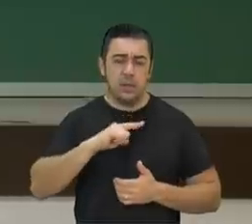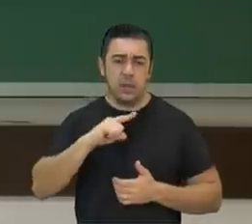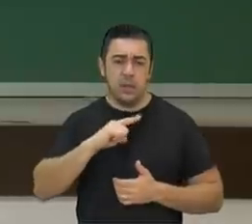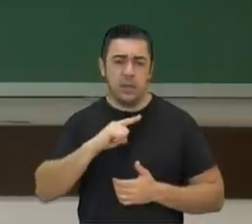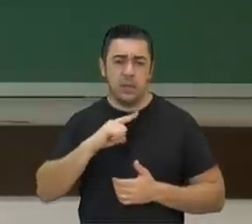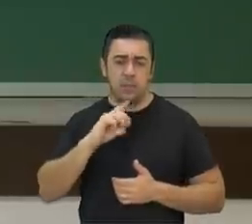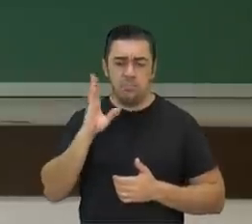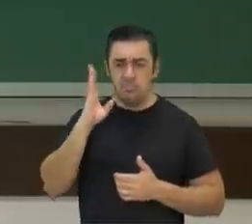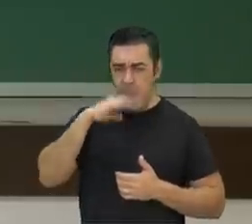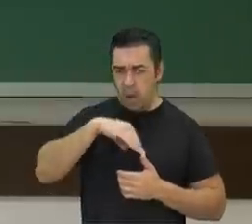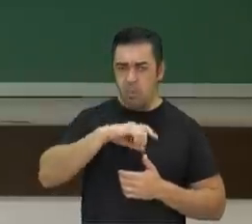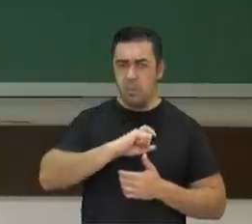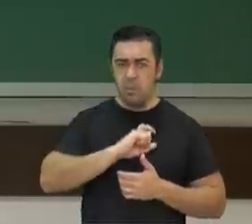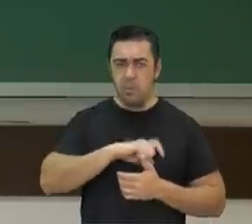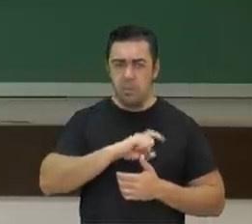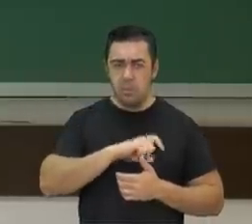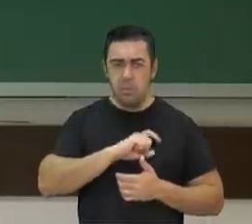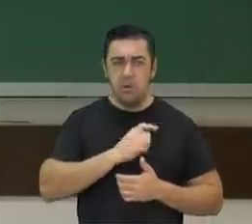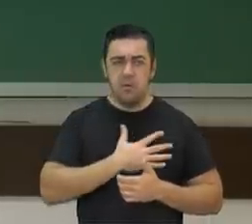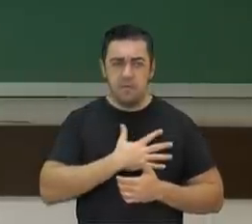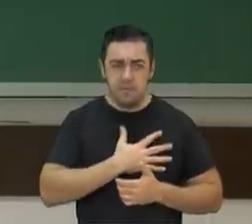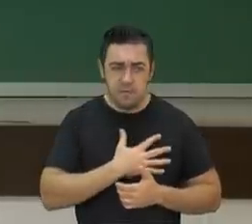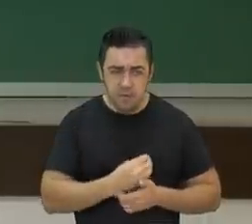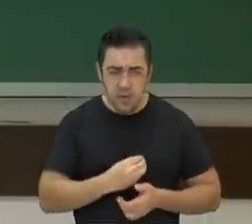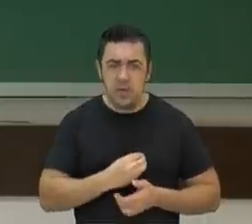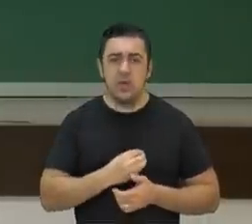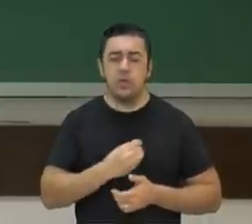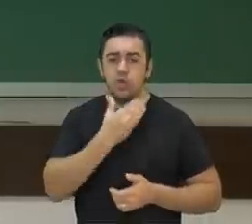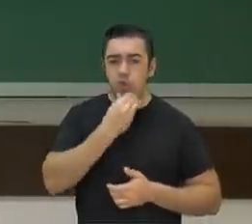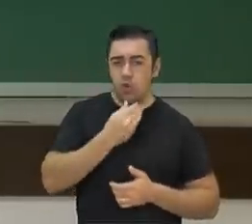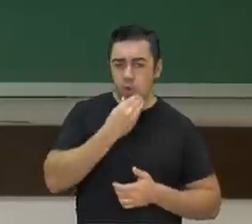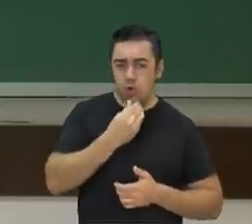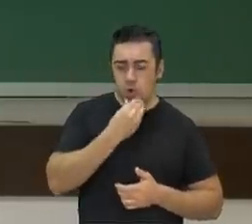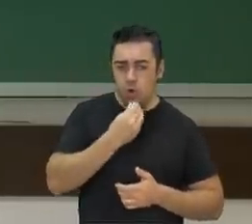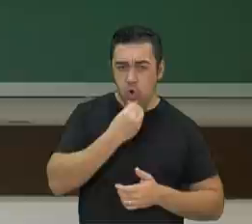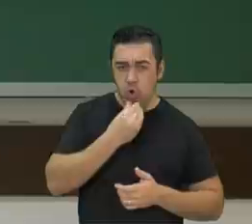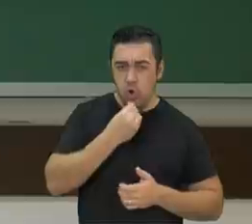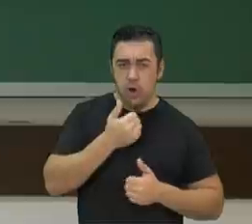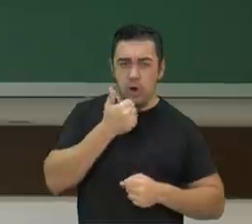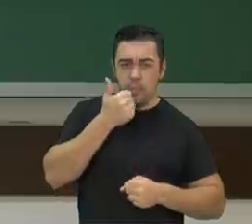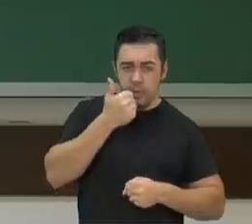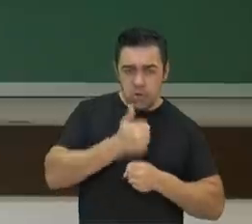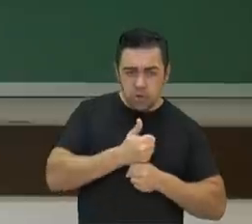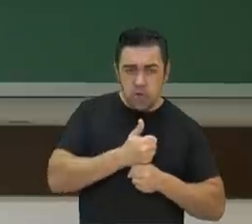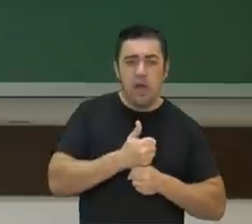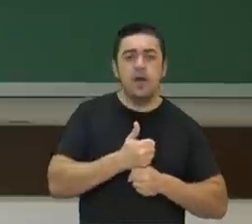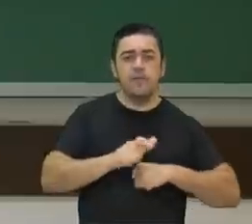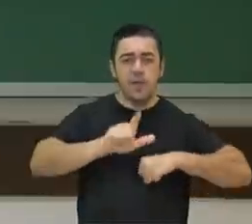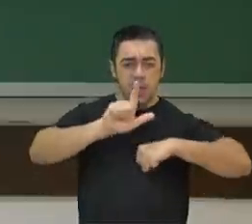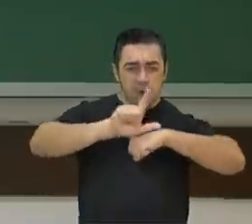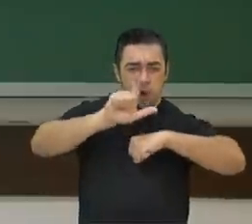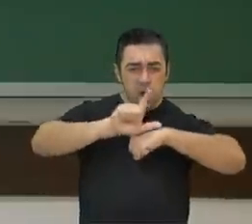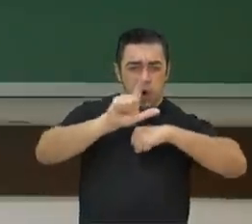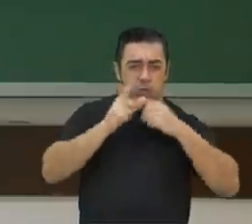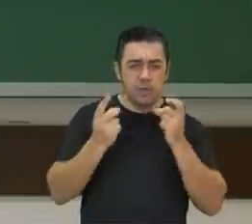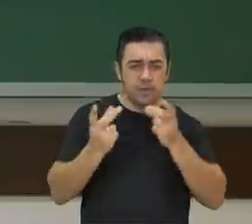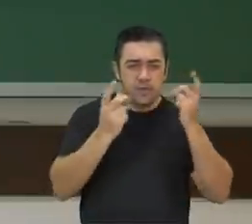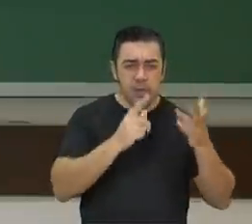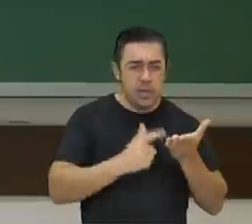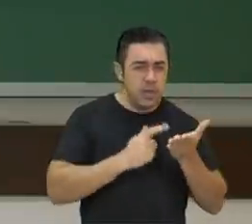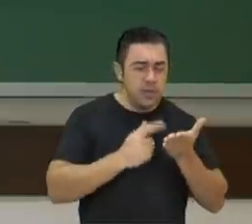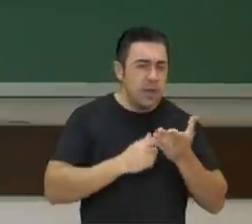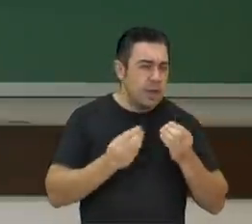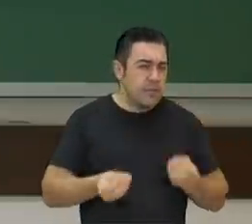né, filha do dono da livraria, vai emprestar o livro numa boa? Ou será que ela vai ficar